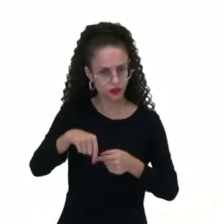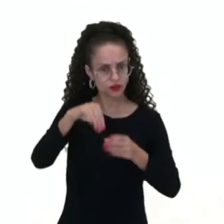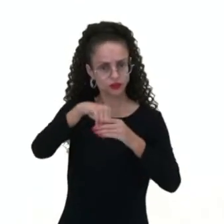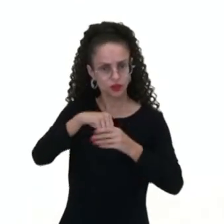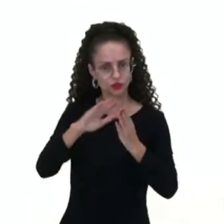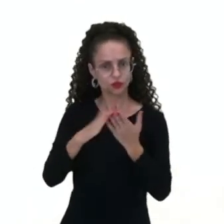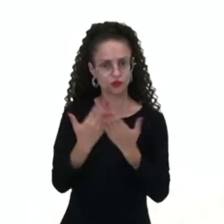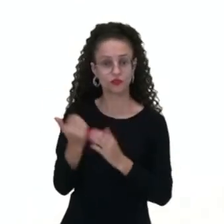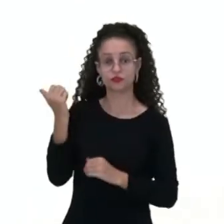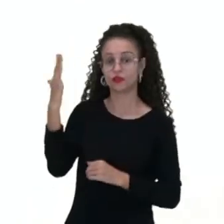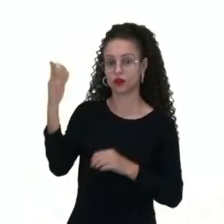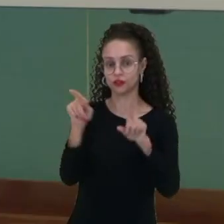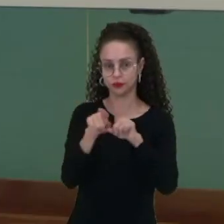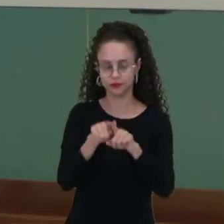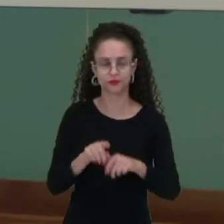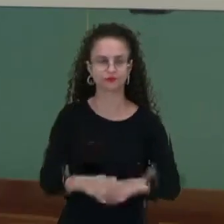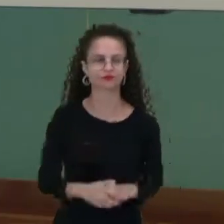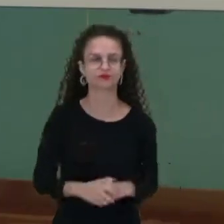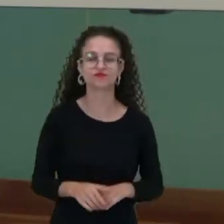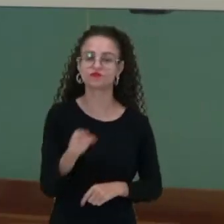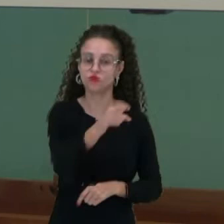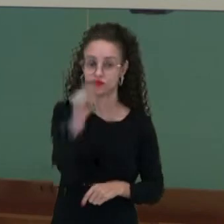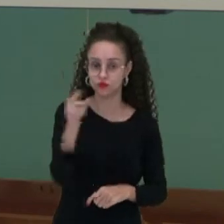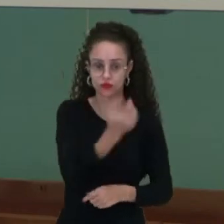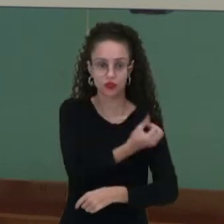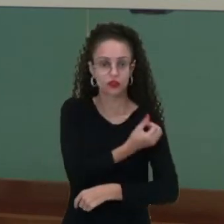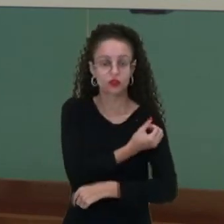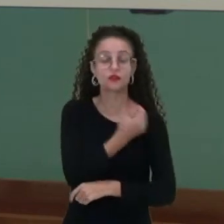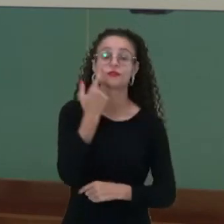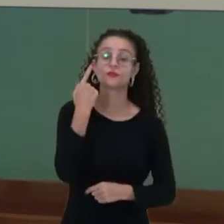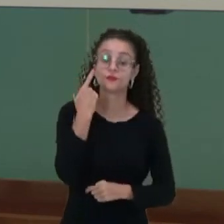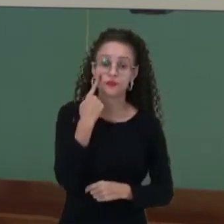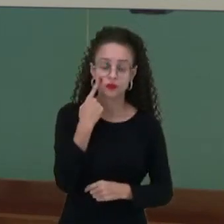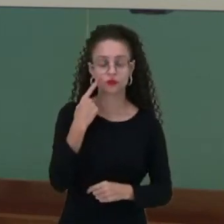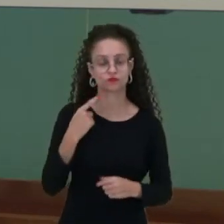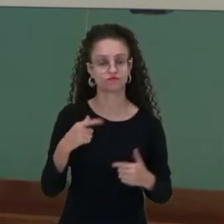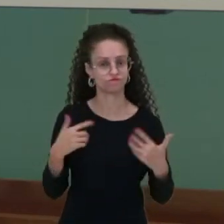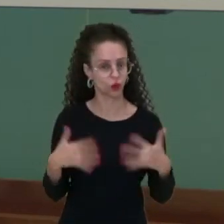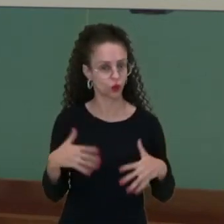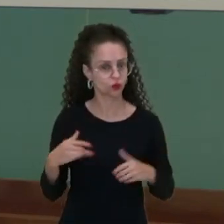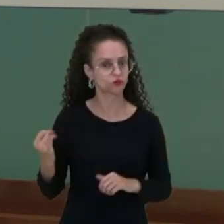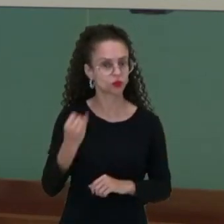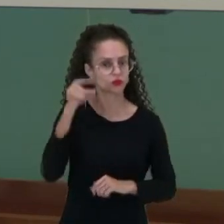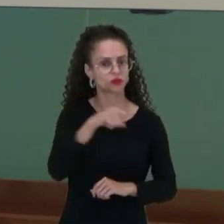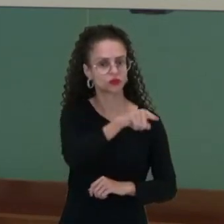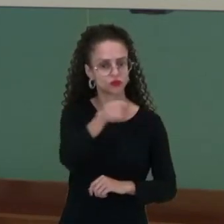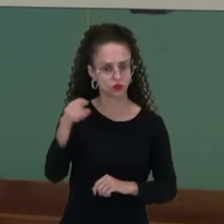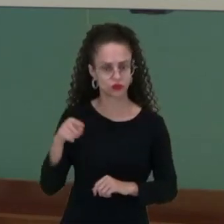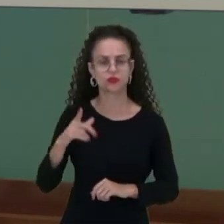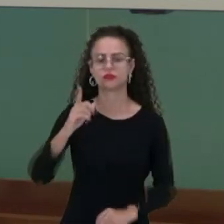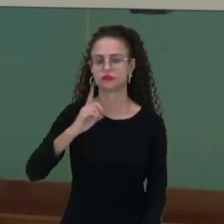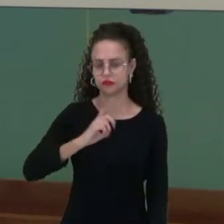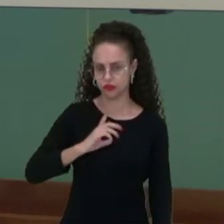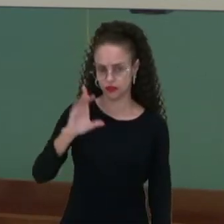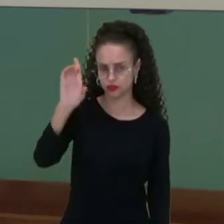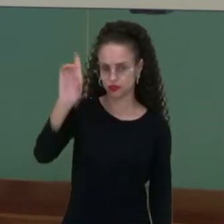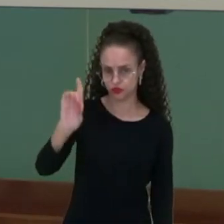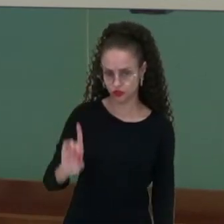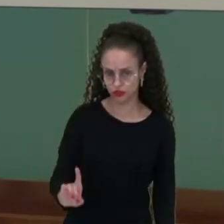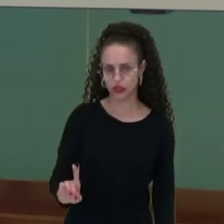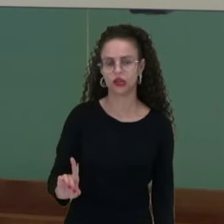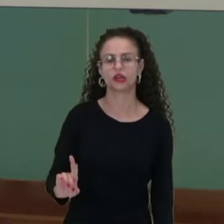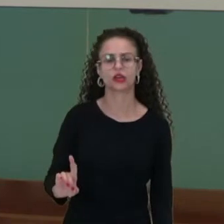escola. Galerinha do 6º ano, vocês estão vendo a importância e como que vocês têm os direitos, né, de